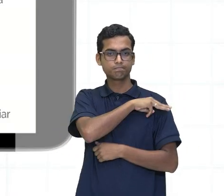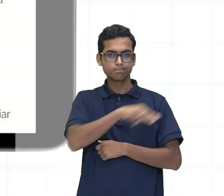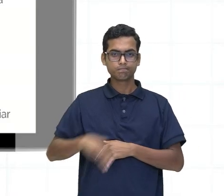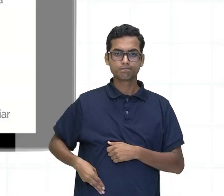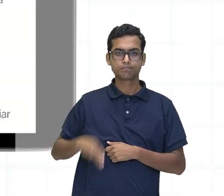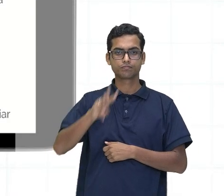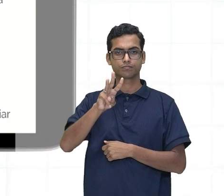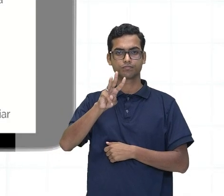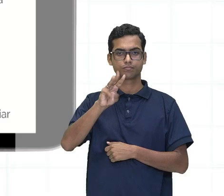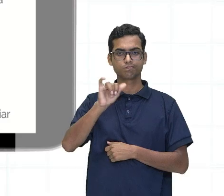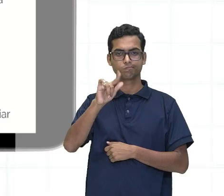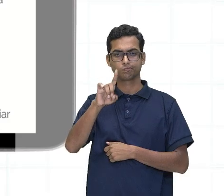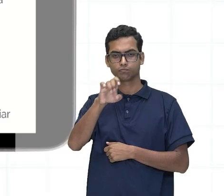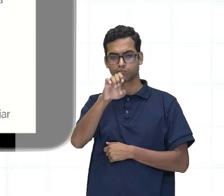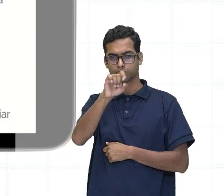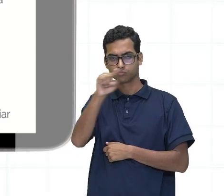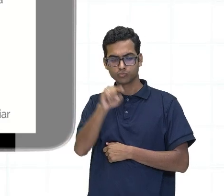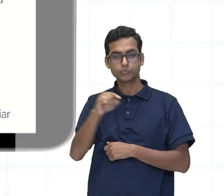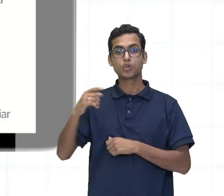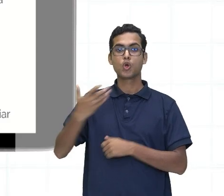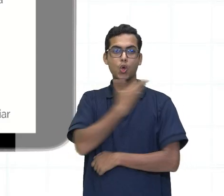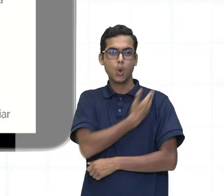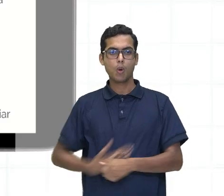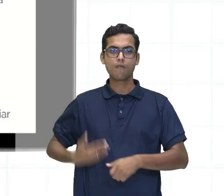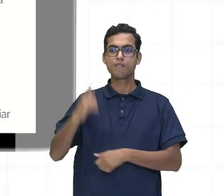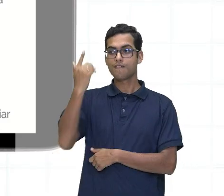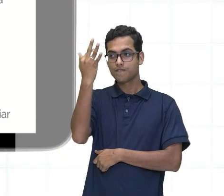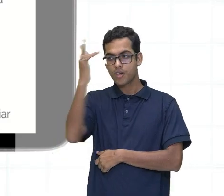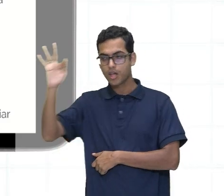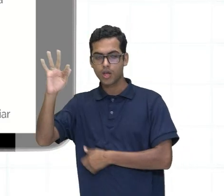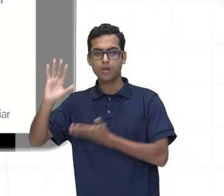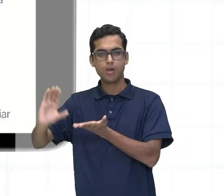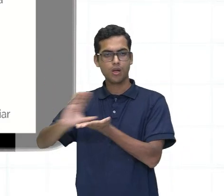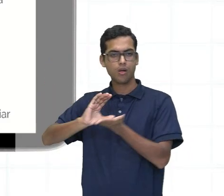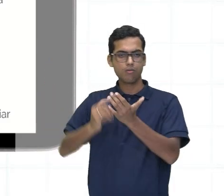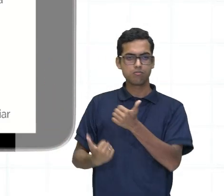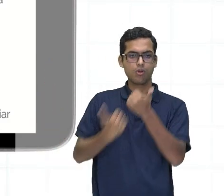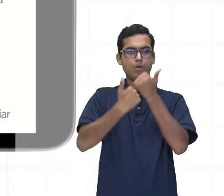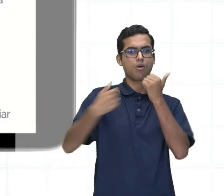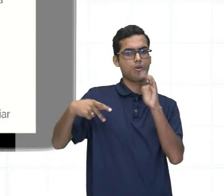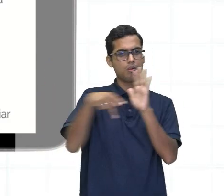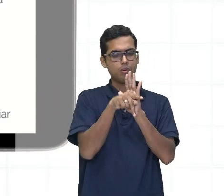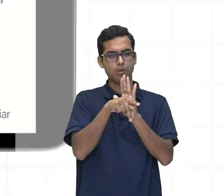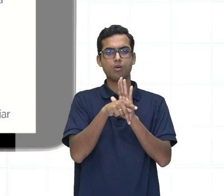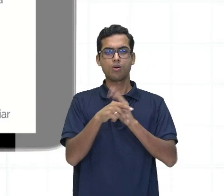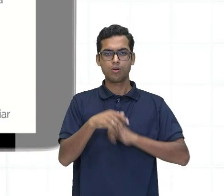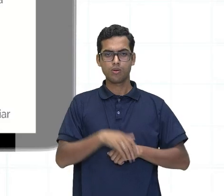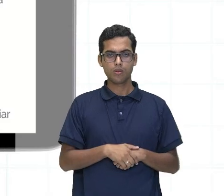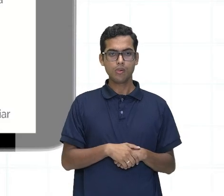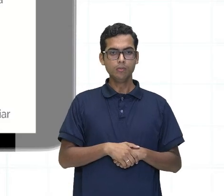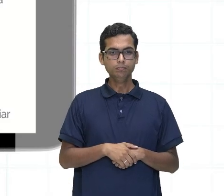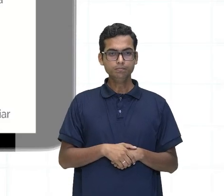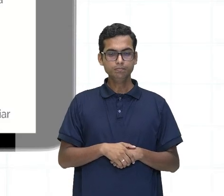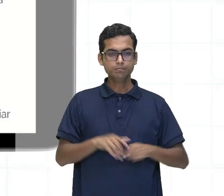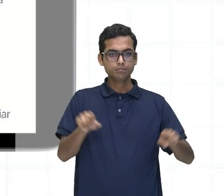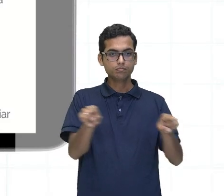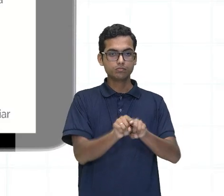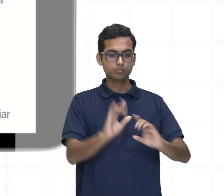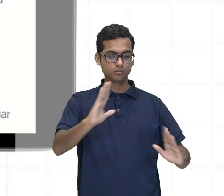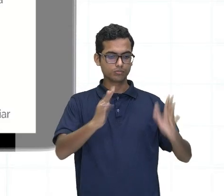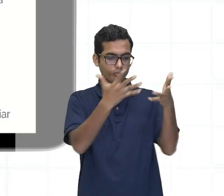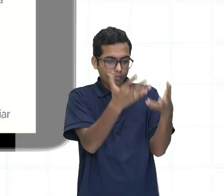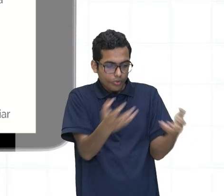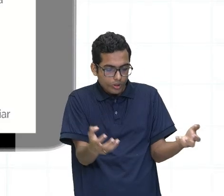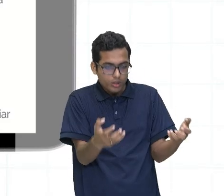apoio necessário ao Amazonas, que se prepara para enfrentar a maior estiagem já registrada no estado. Em reunião com o ministro do Meio Ambiente e Mudança Climática,